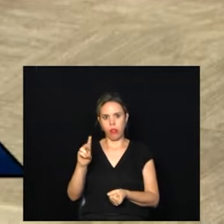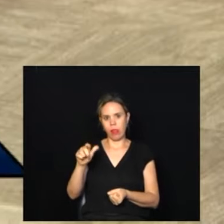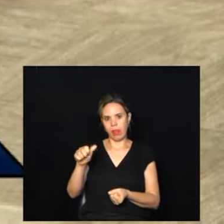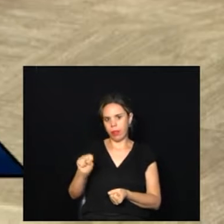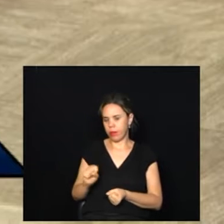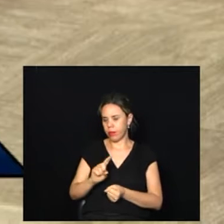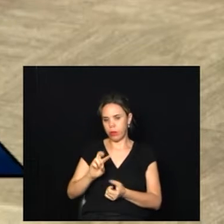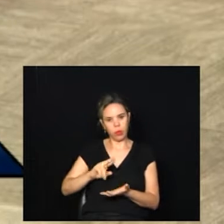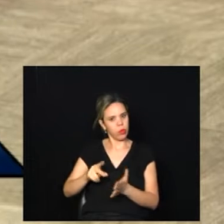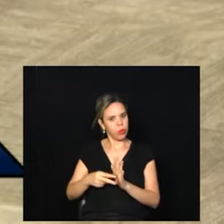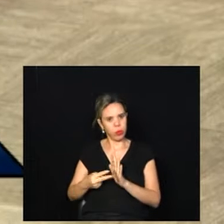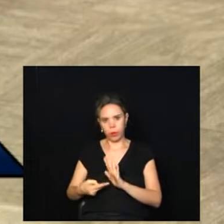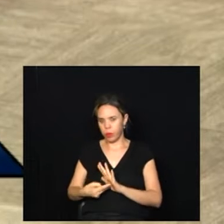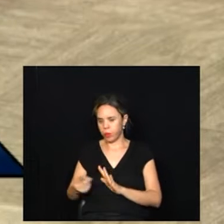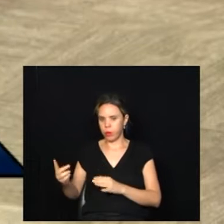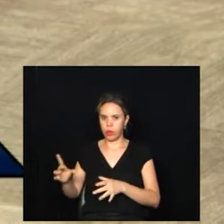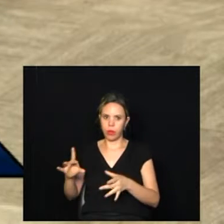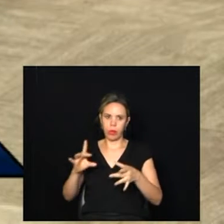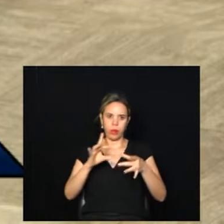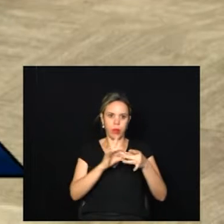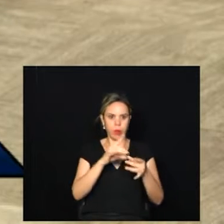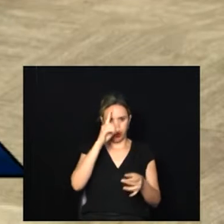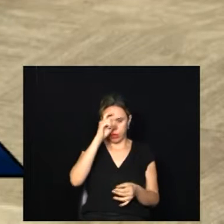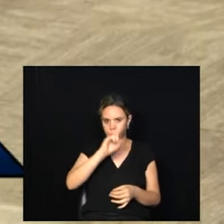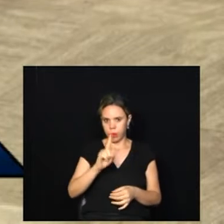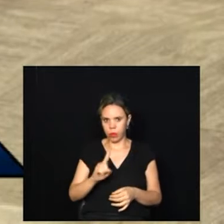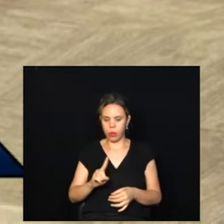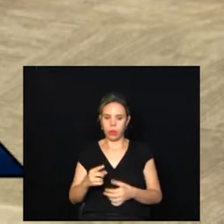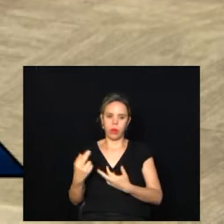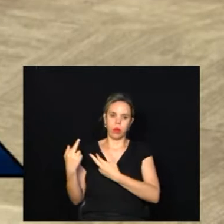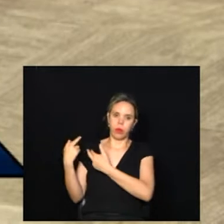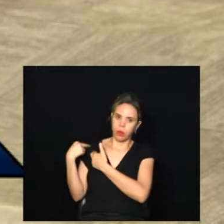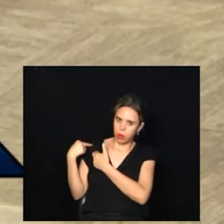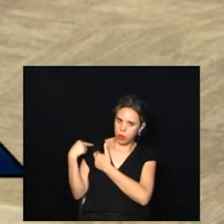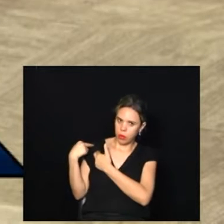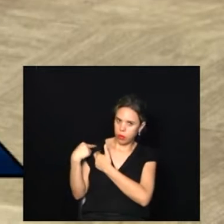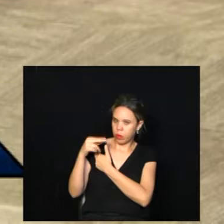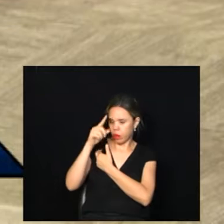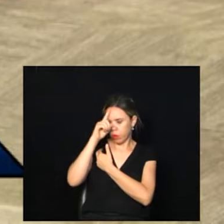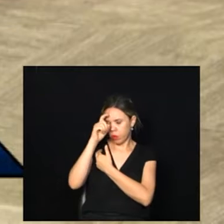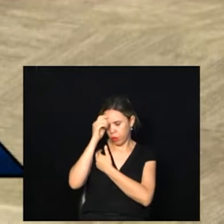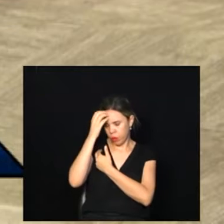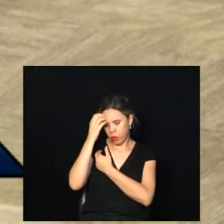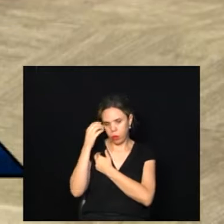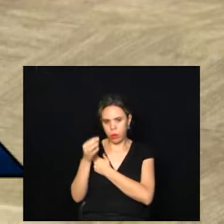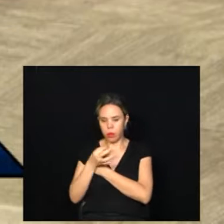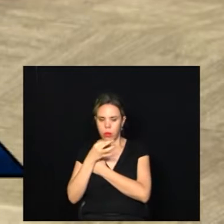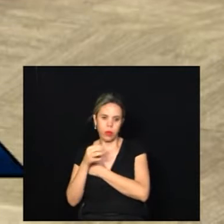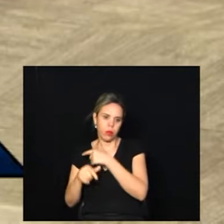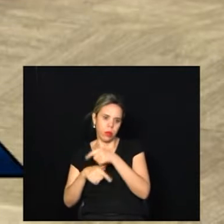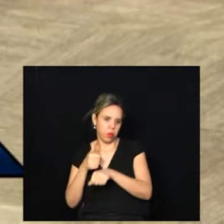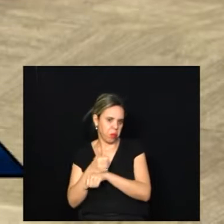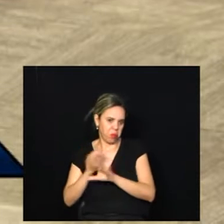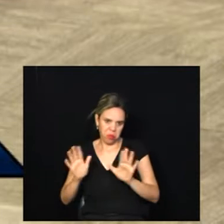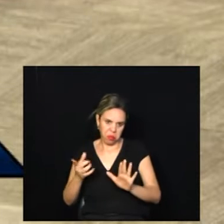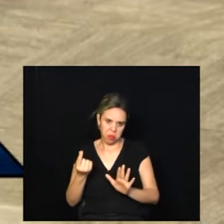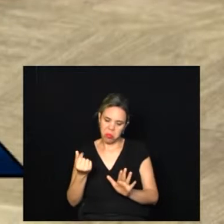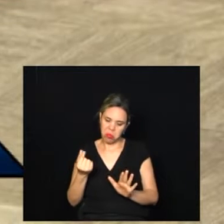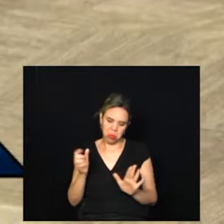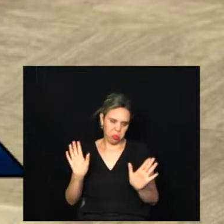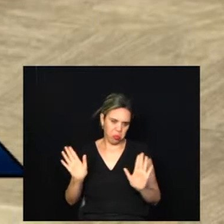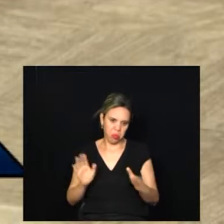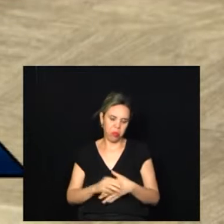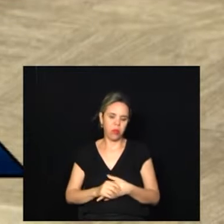não significa vínculo com o hospital, responsabilidade do hospital do ponto de vista trabalhista,